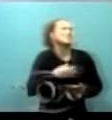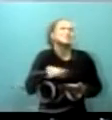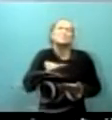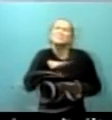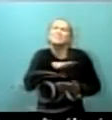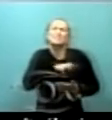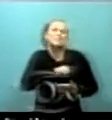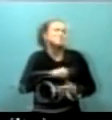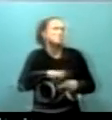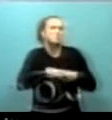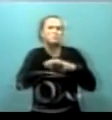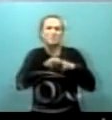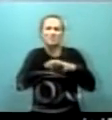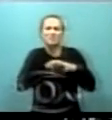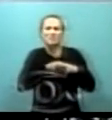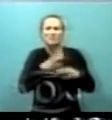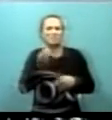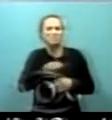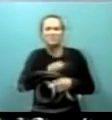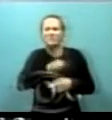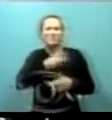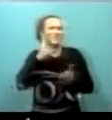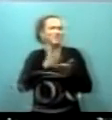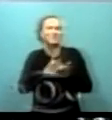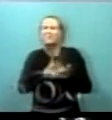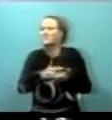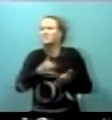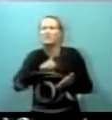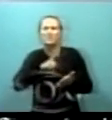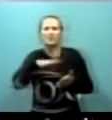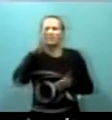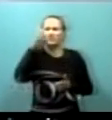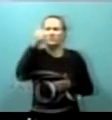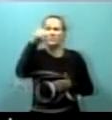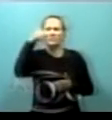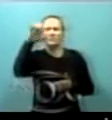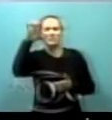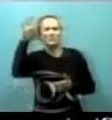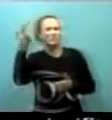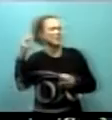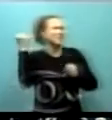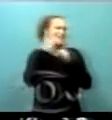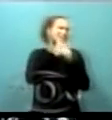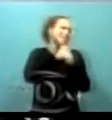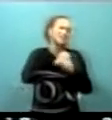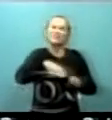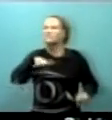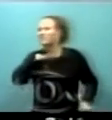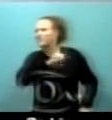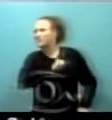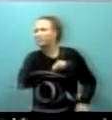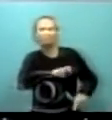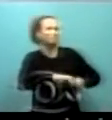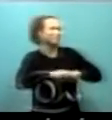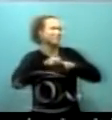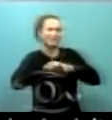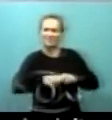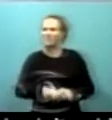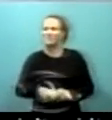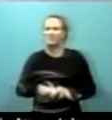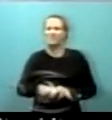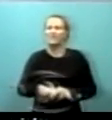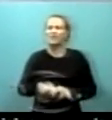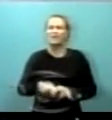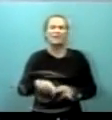isso a minha vida sempre tem balé, muitos anos, por isso acho que minha